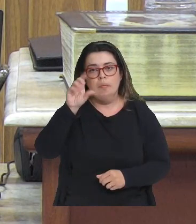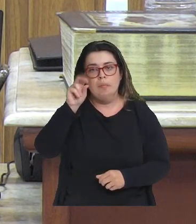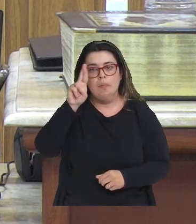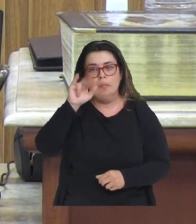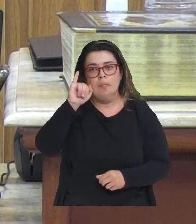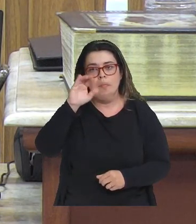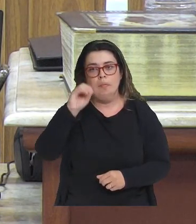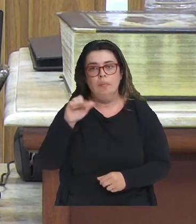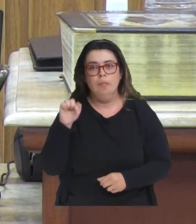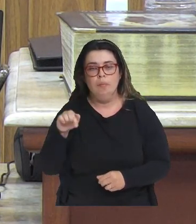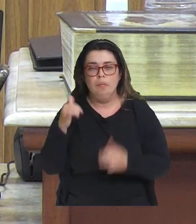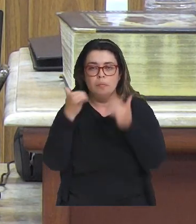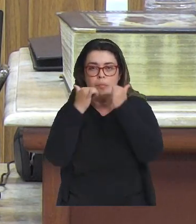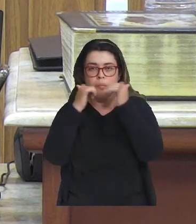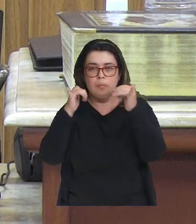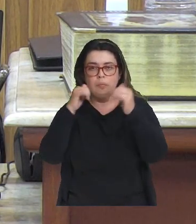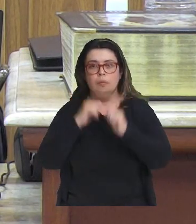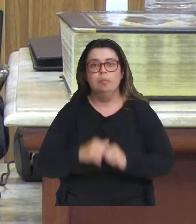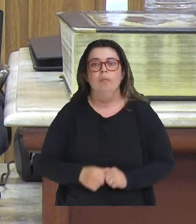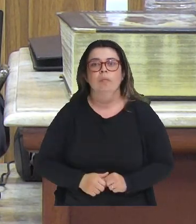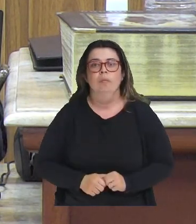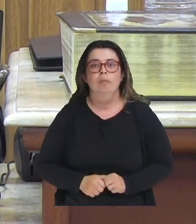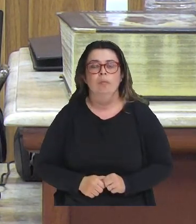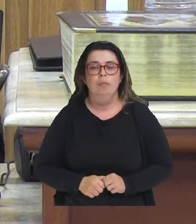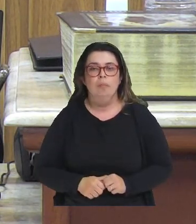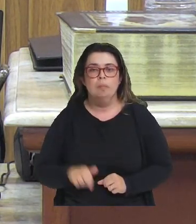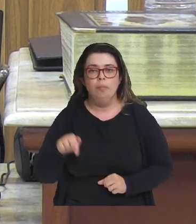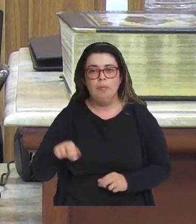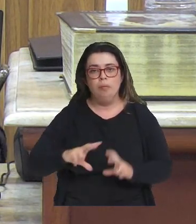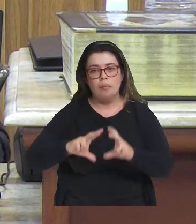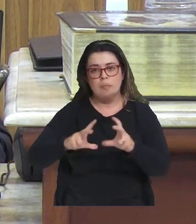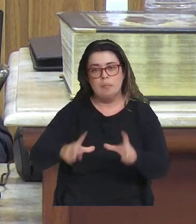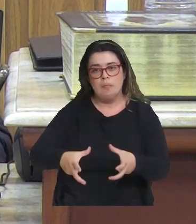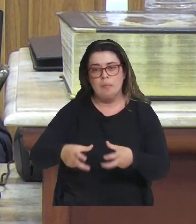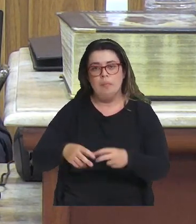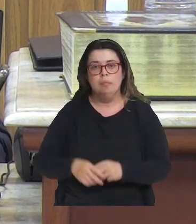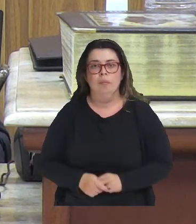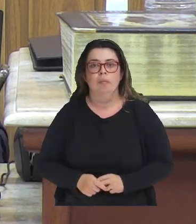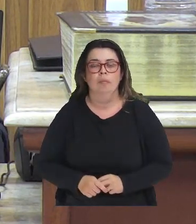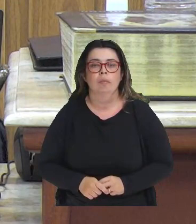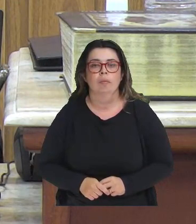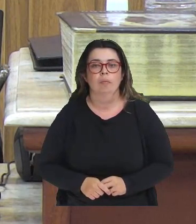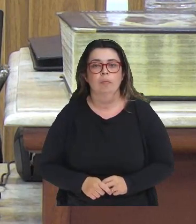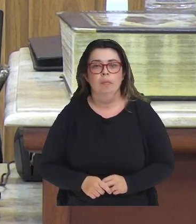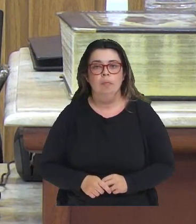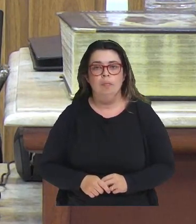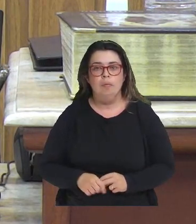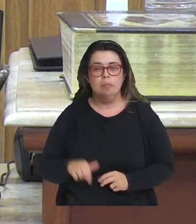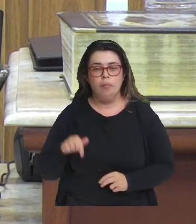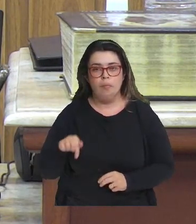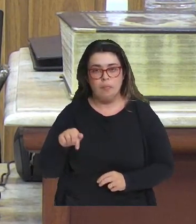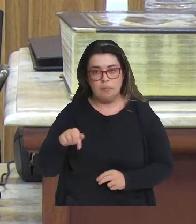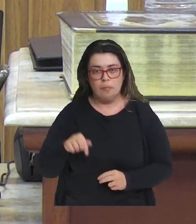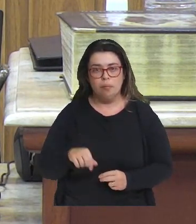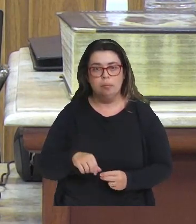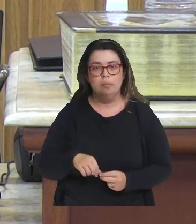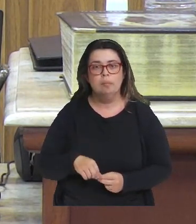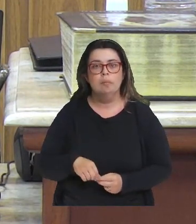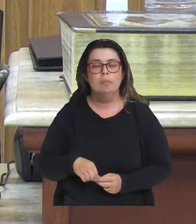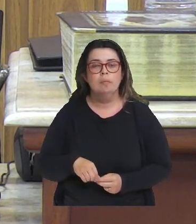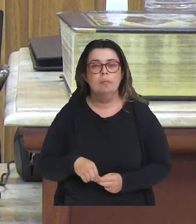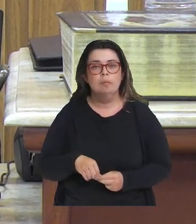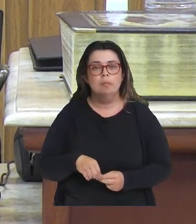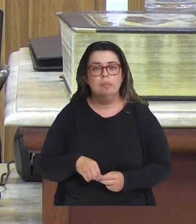informações que foram retransmitidas a essa Câmara e também está anexada ao processo para